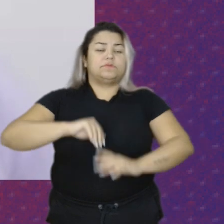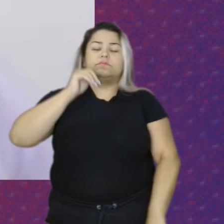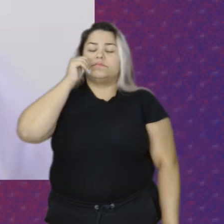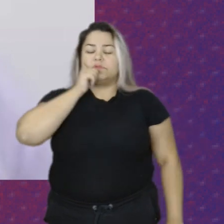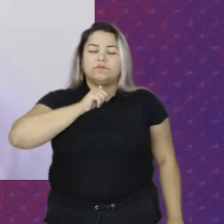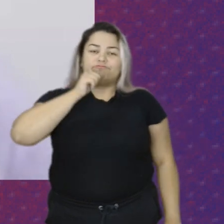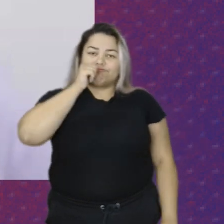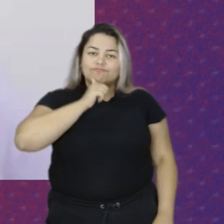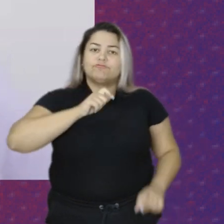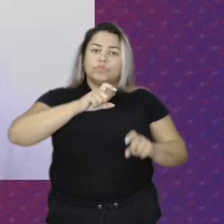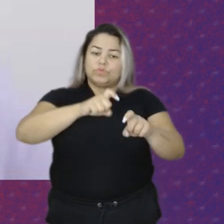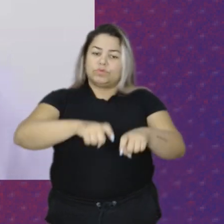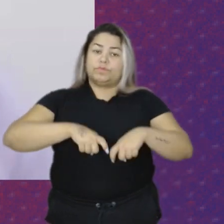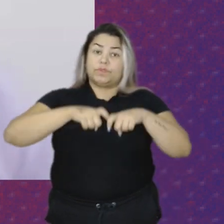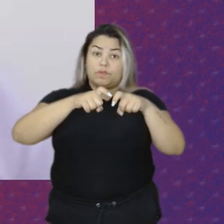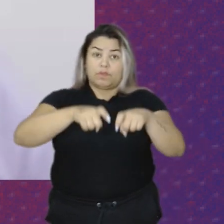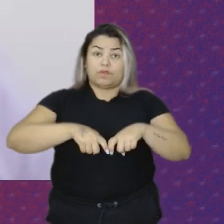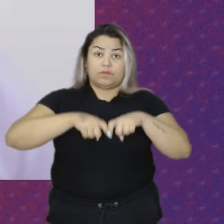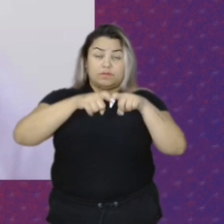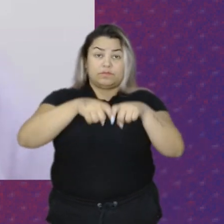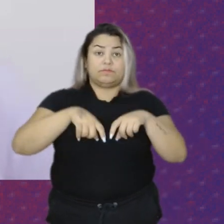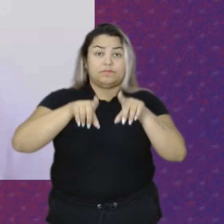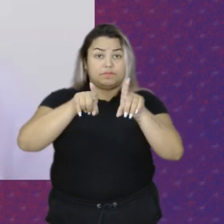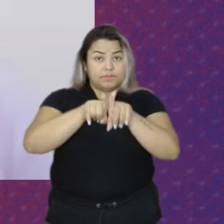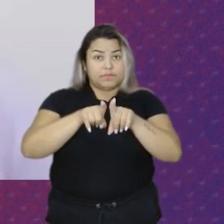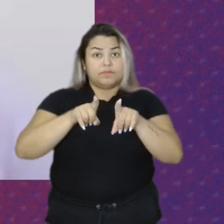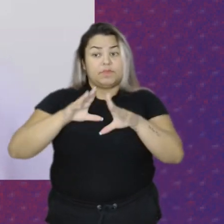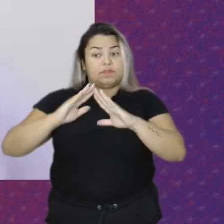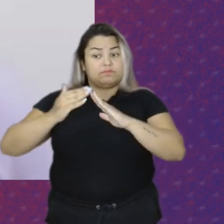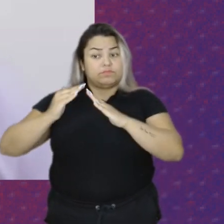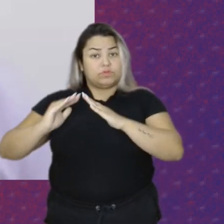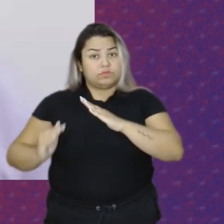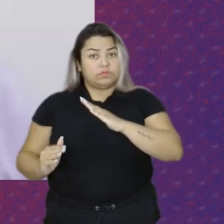área rural, mas também nas periferias,